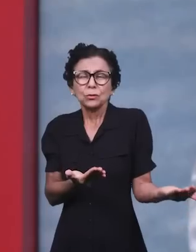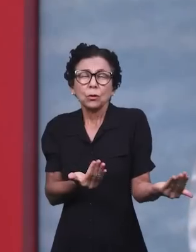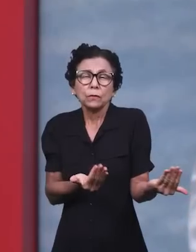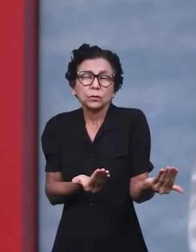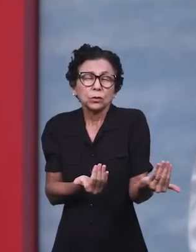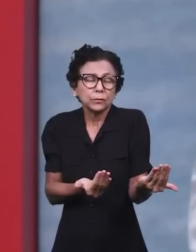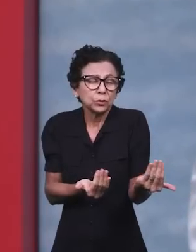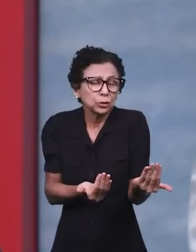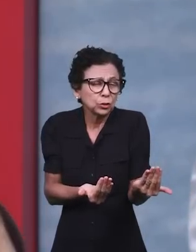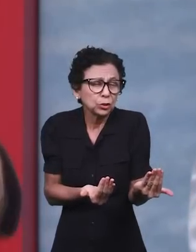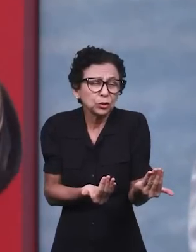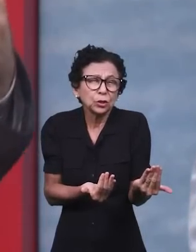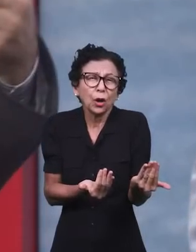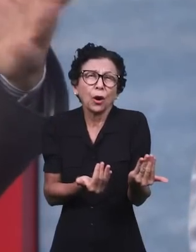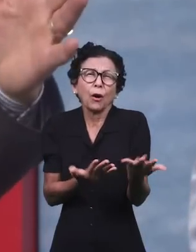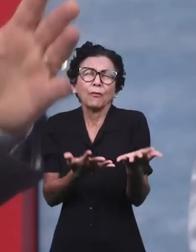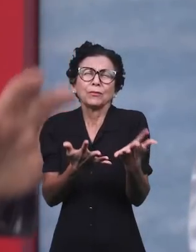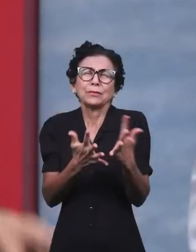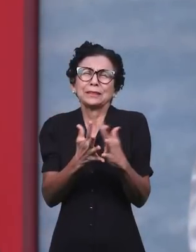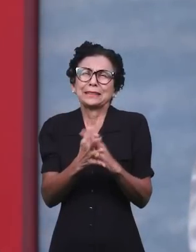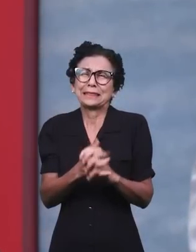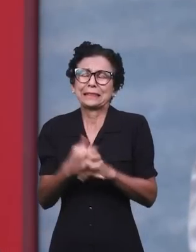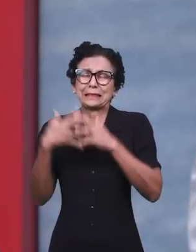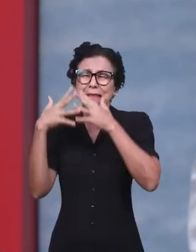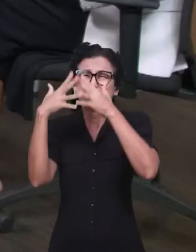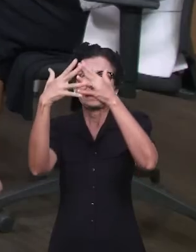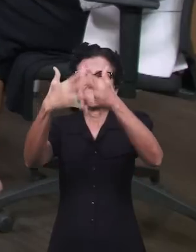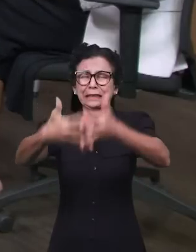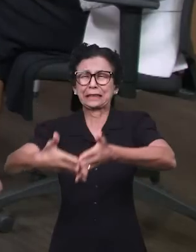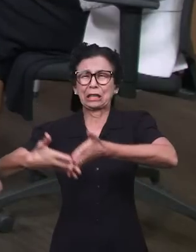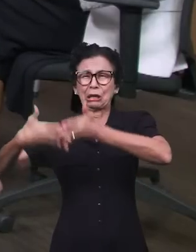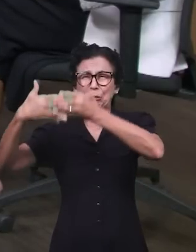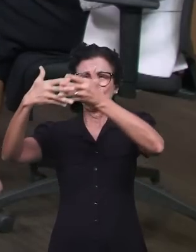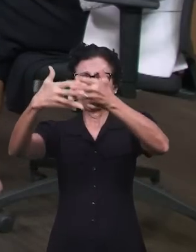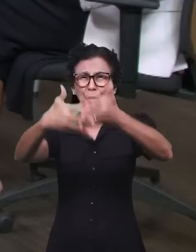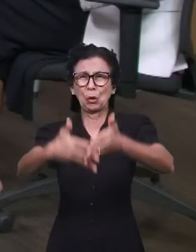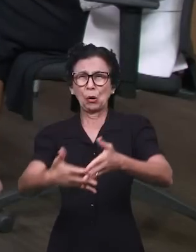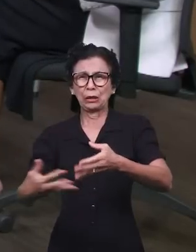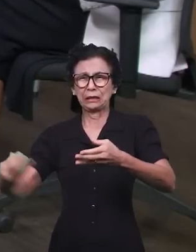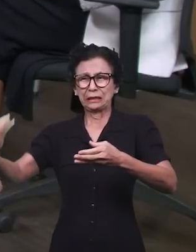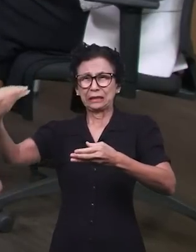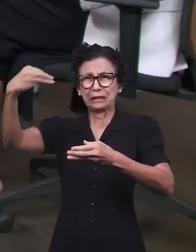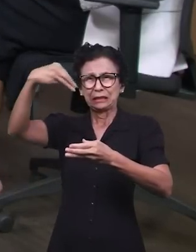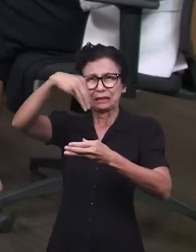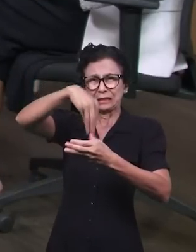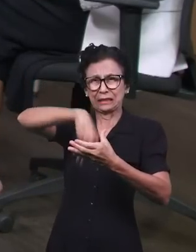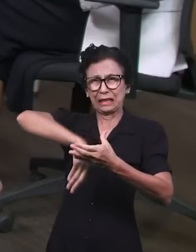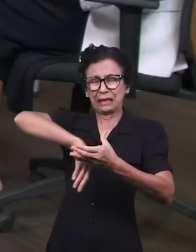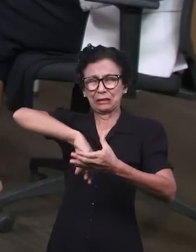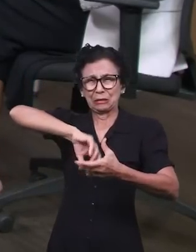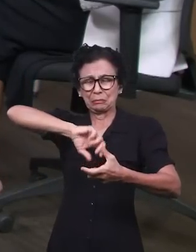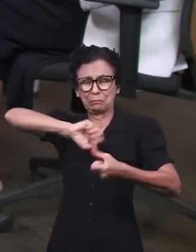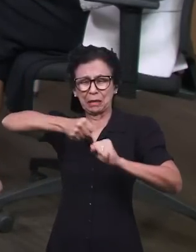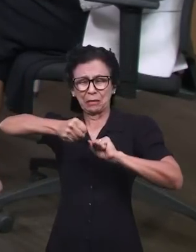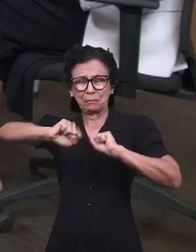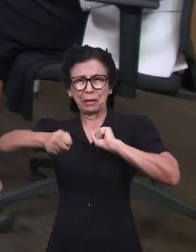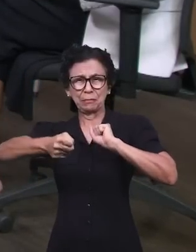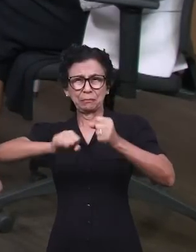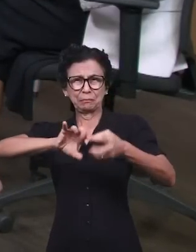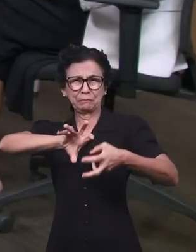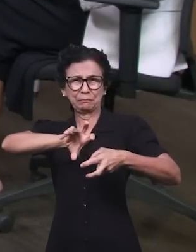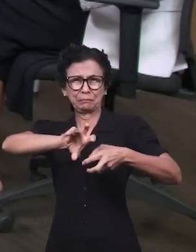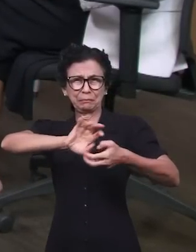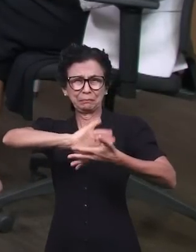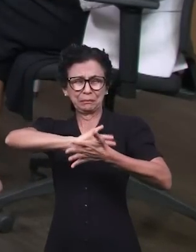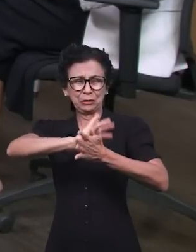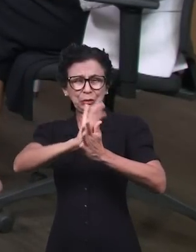assim, caminhões e mais caminhões despejando aqueles jovens lá, todos já destruídos, destroçados, não vou dizer nem mortos, mas